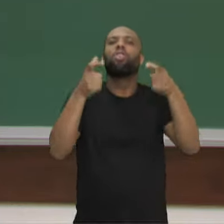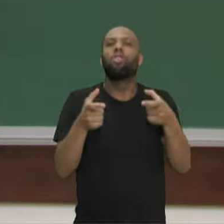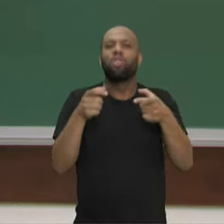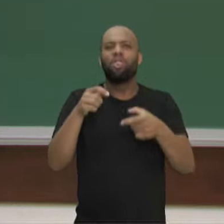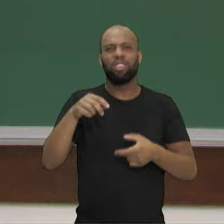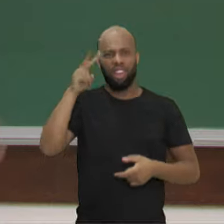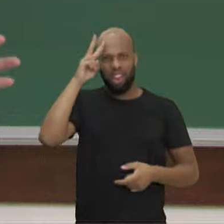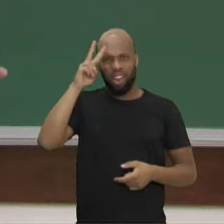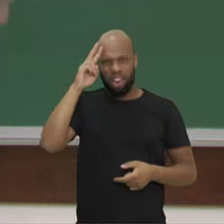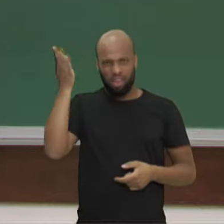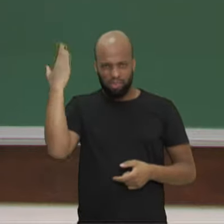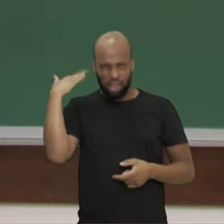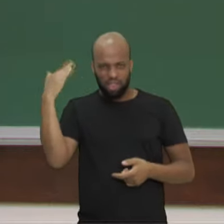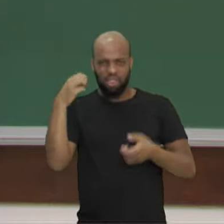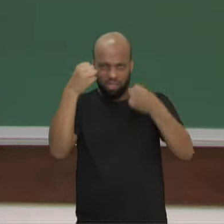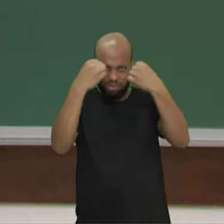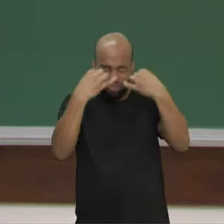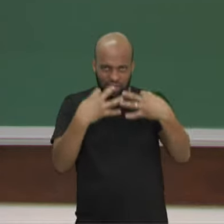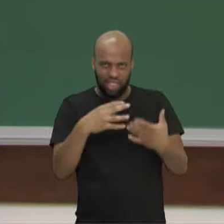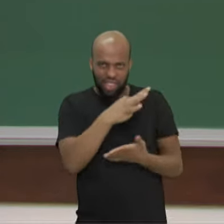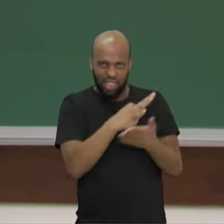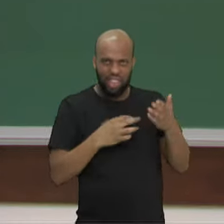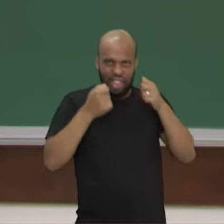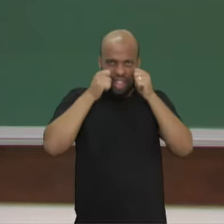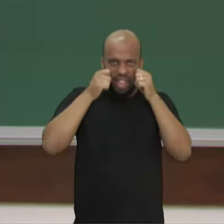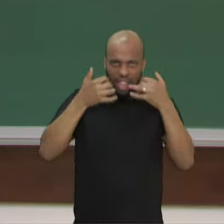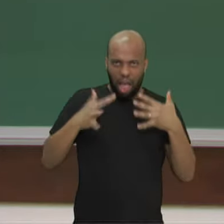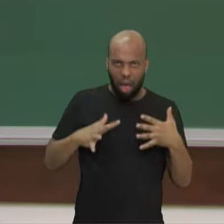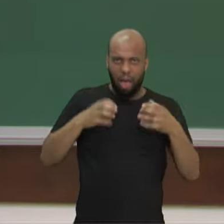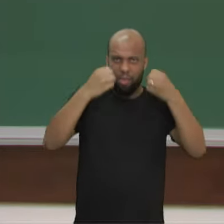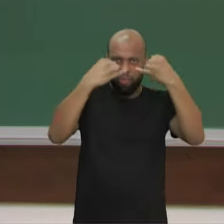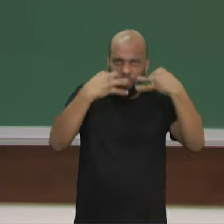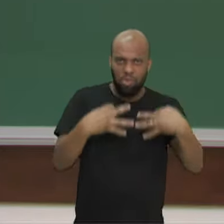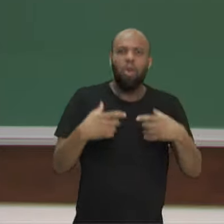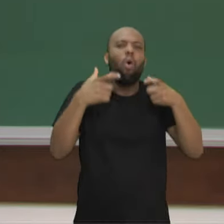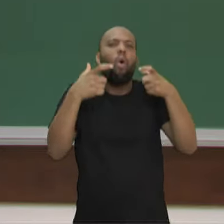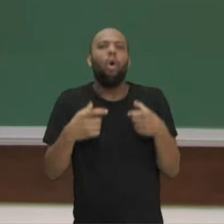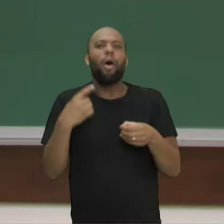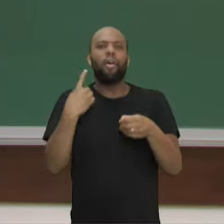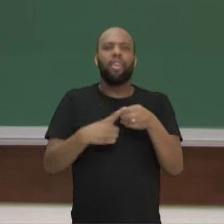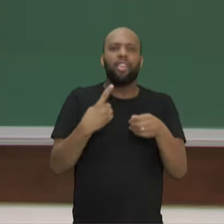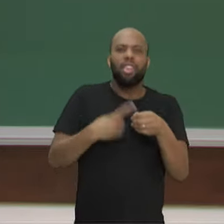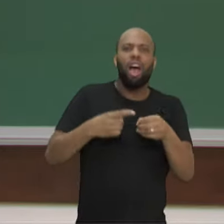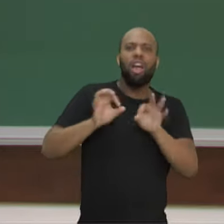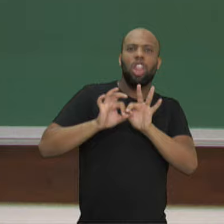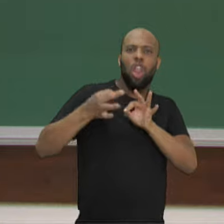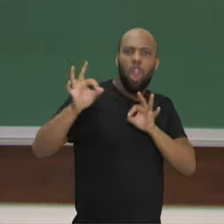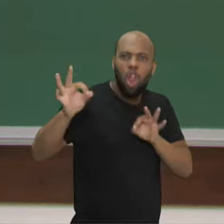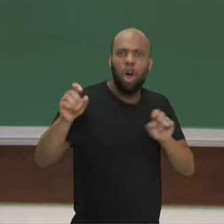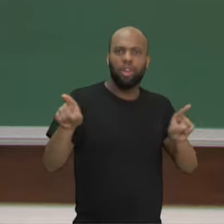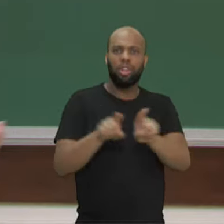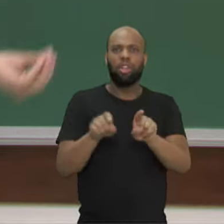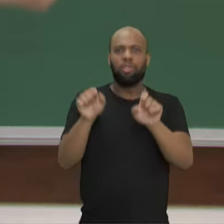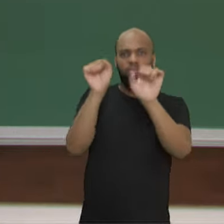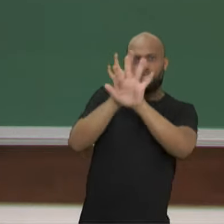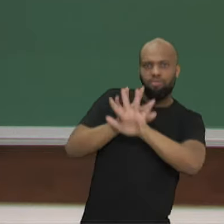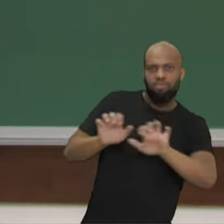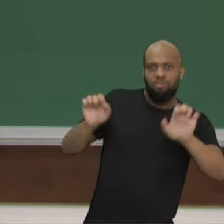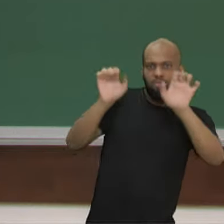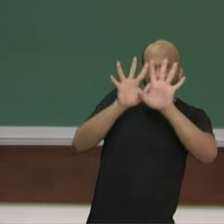texto dramático que, se passa numa cidade distante, misteriosa? Então, o cenário